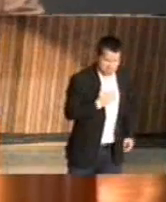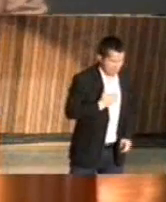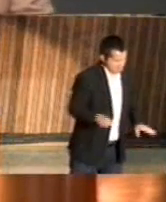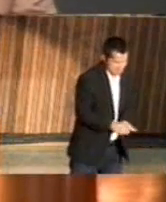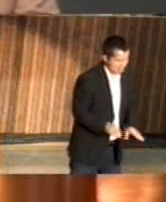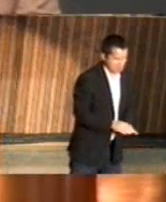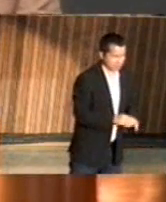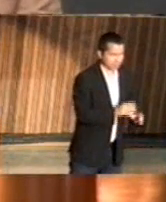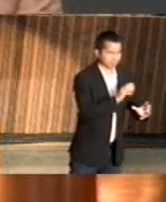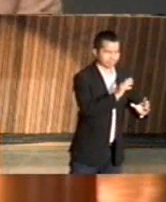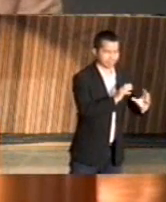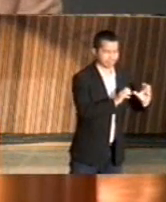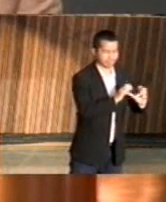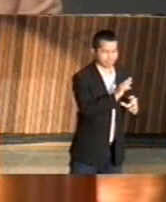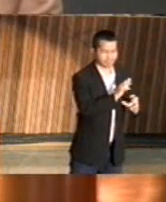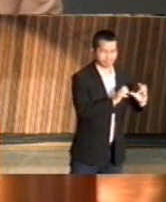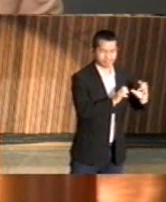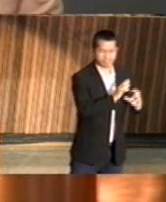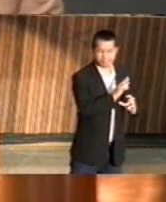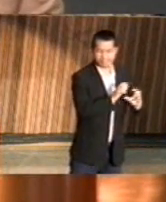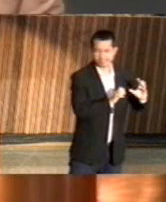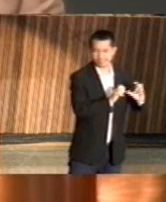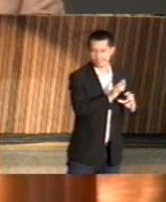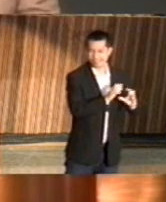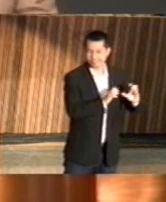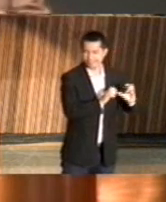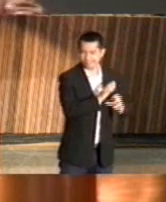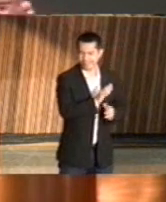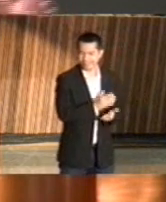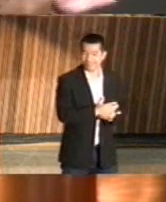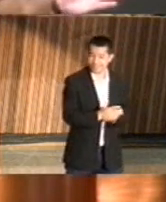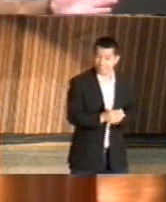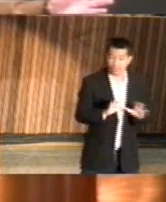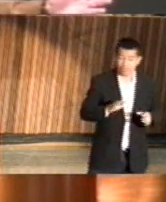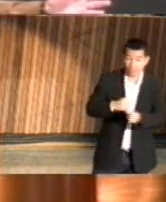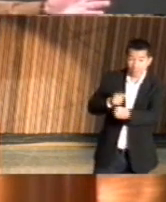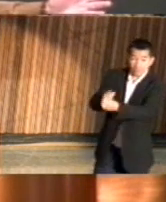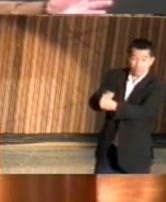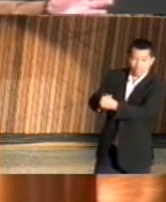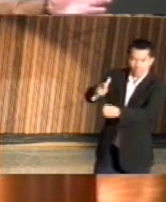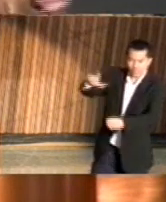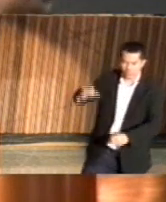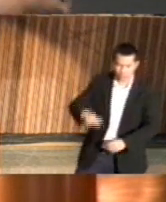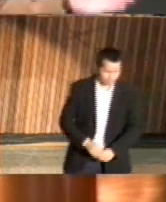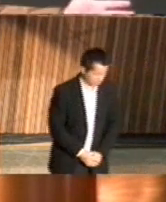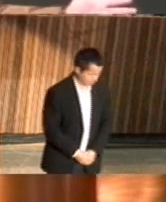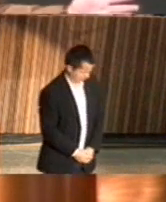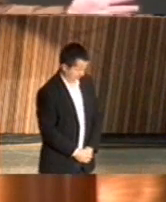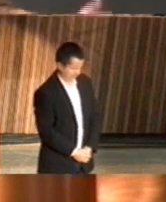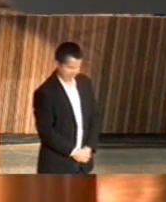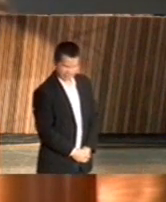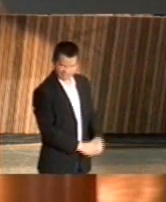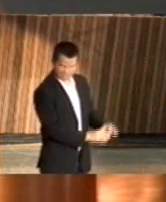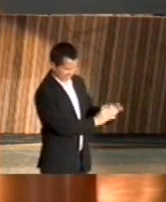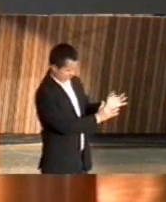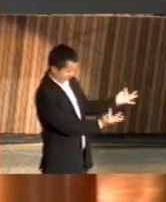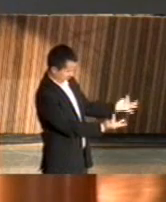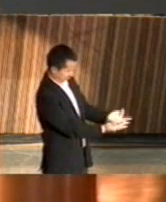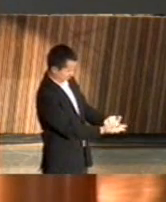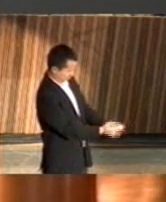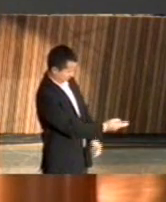estava acontecendo. E aí eu imagino que gente normal, numa terra normal,